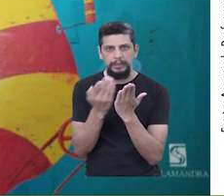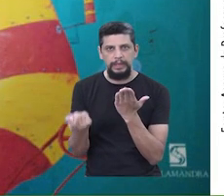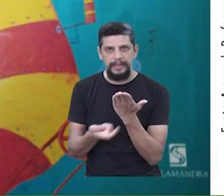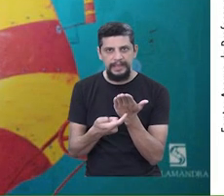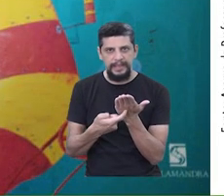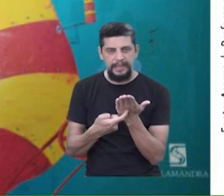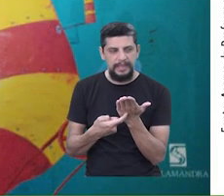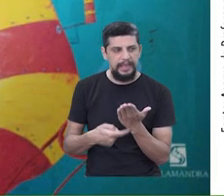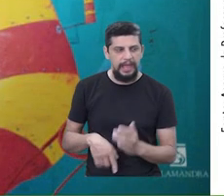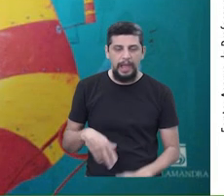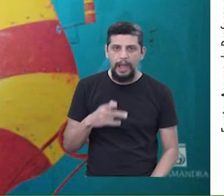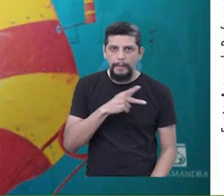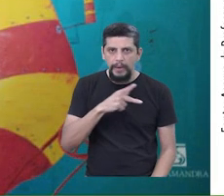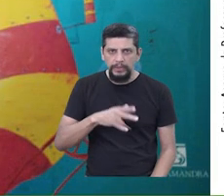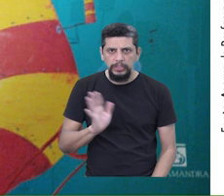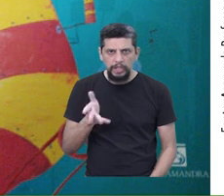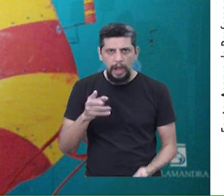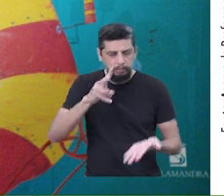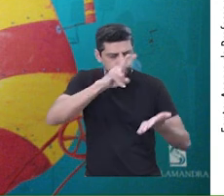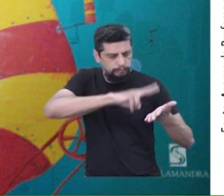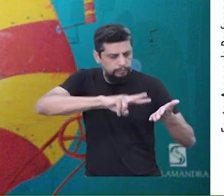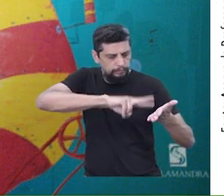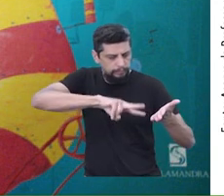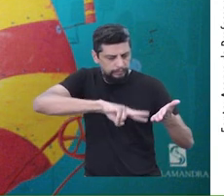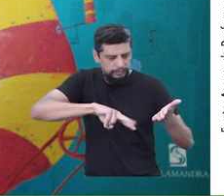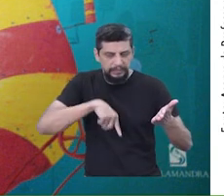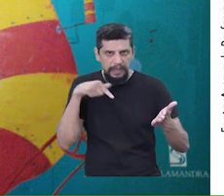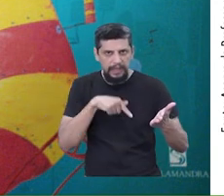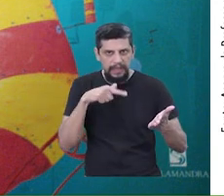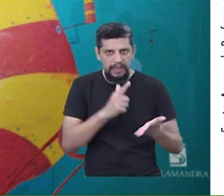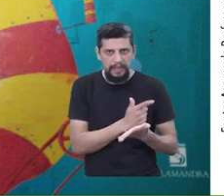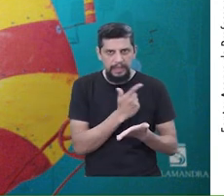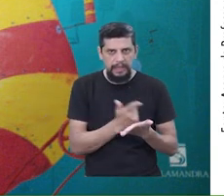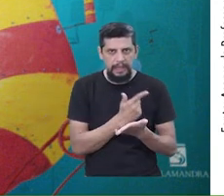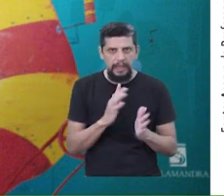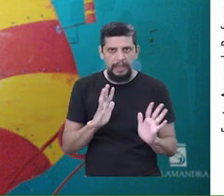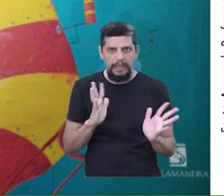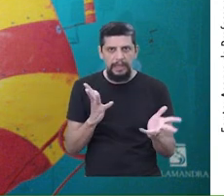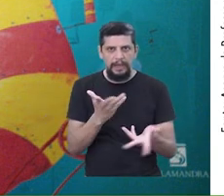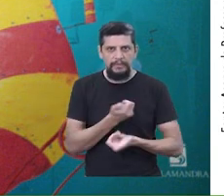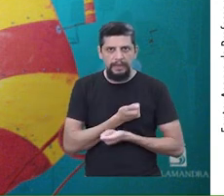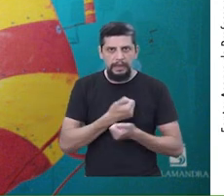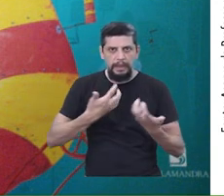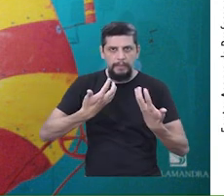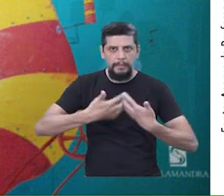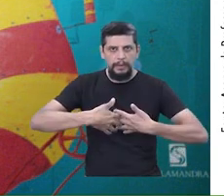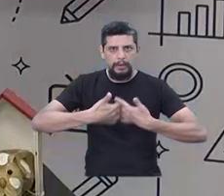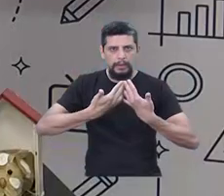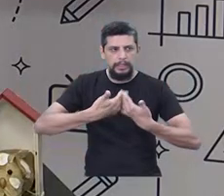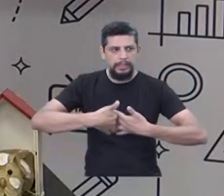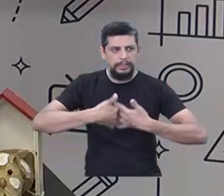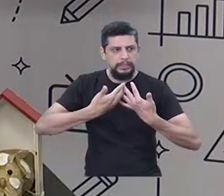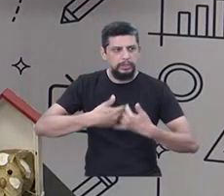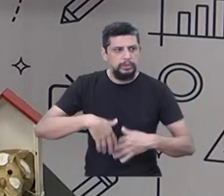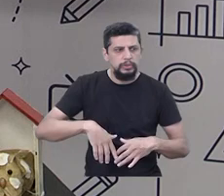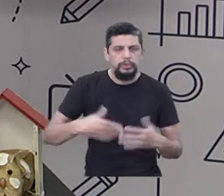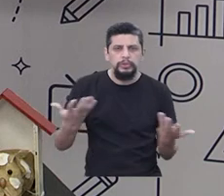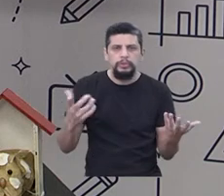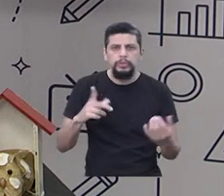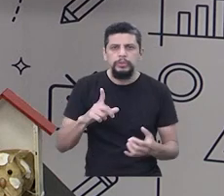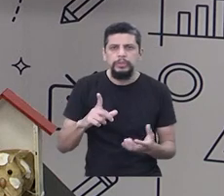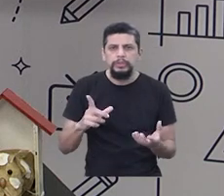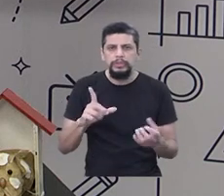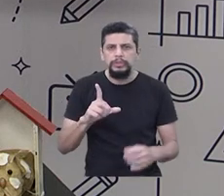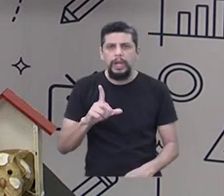gente. Acredito que a professora já pode até ter lido para vocês esse livro, que é A Fantástica Máquina de Bichos. É, de